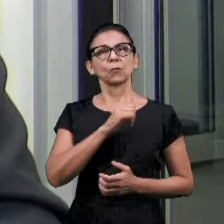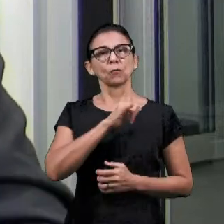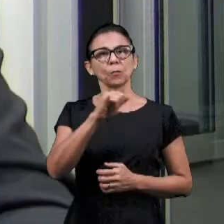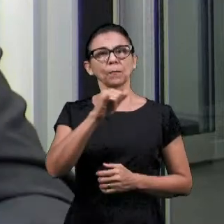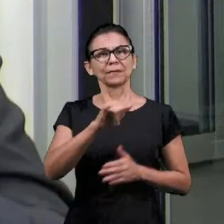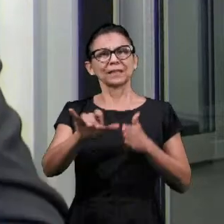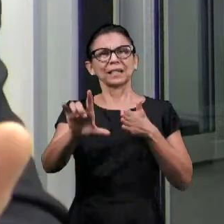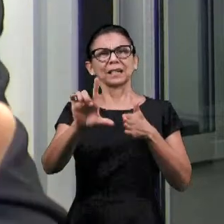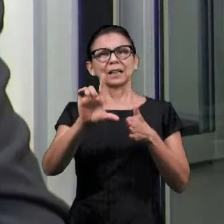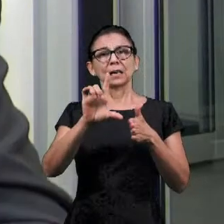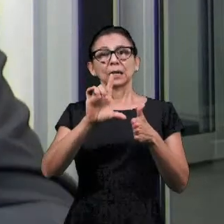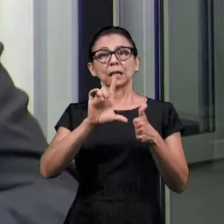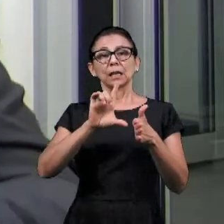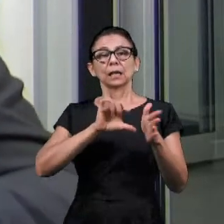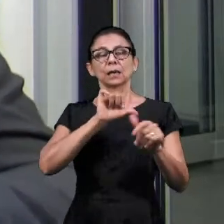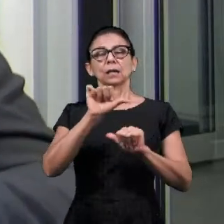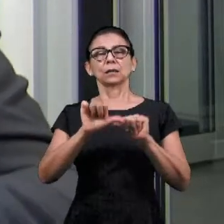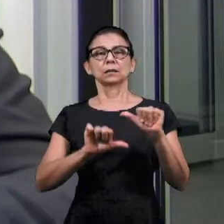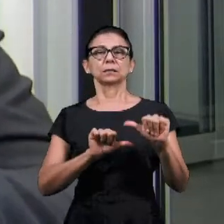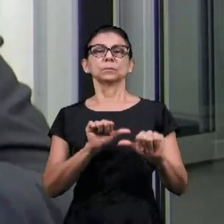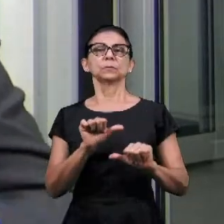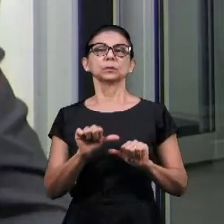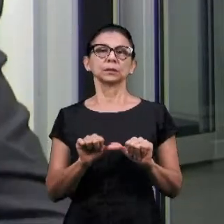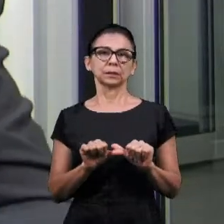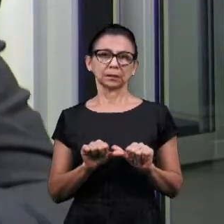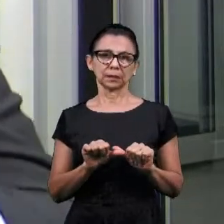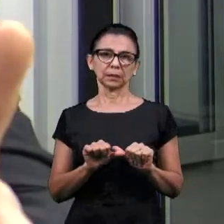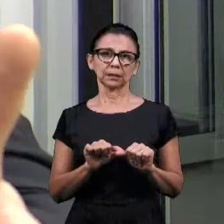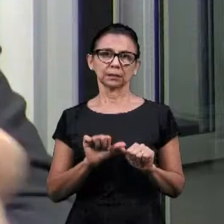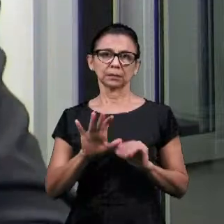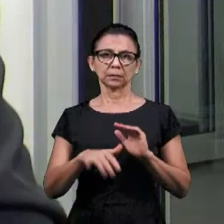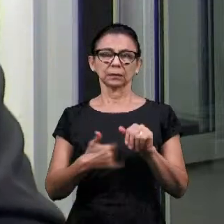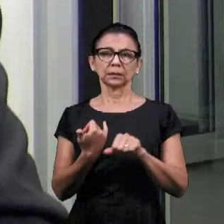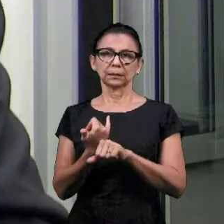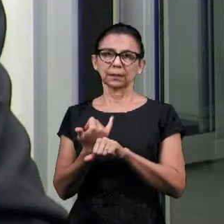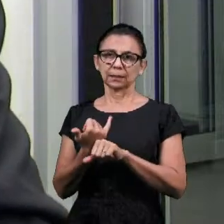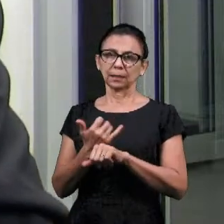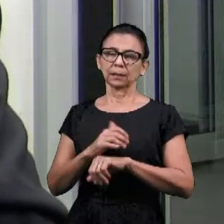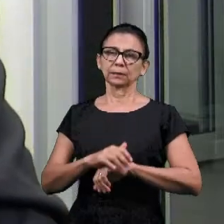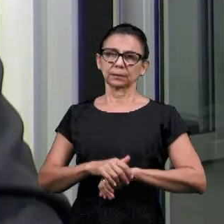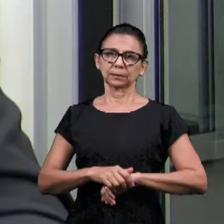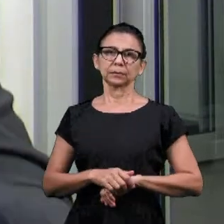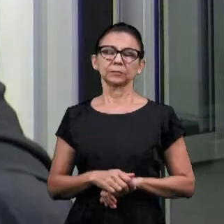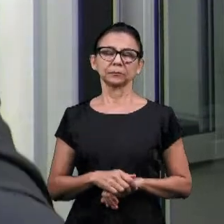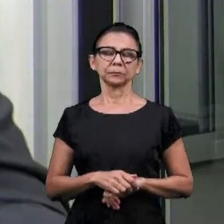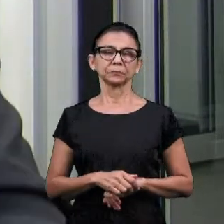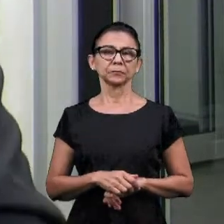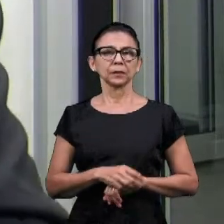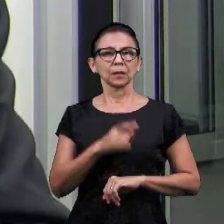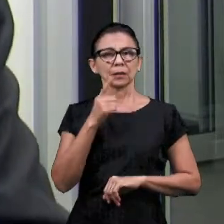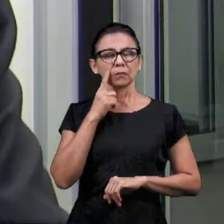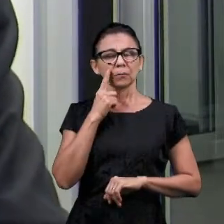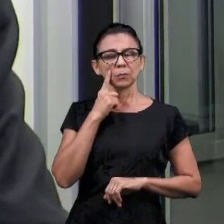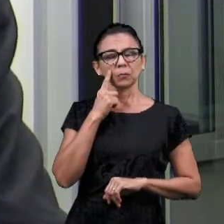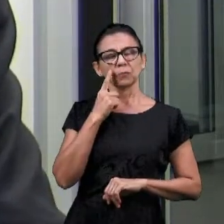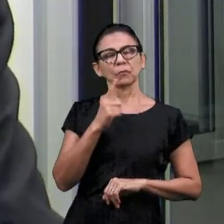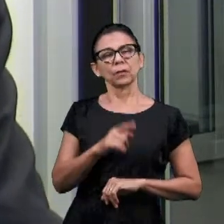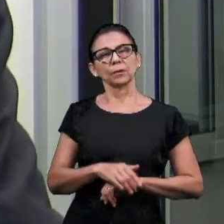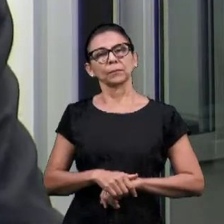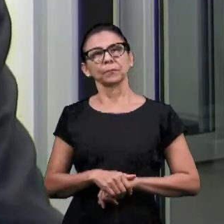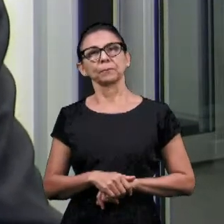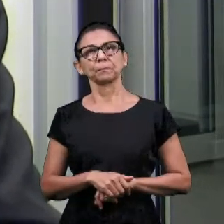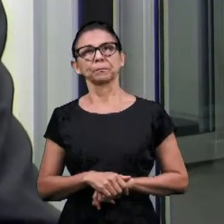abrangente a mudança em termos de canais. Nós vamos avisar para os irmãos já quando tiver